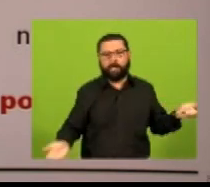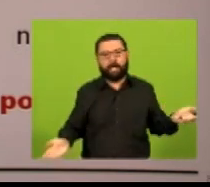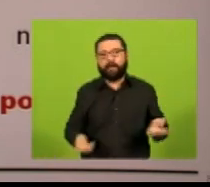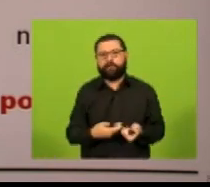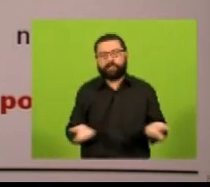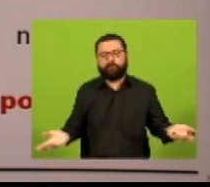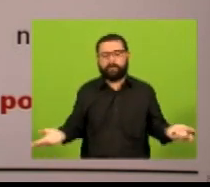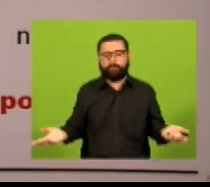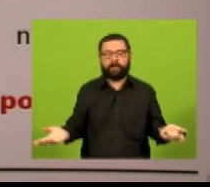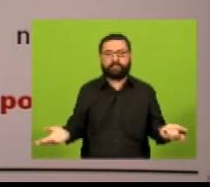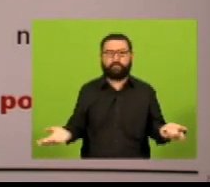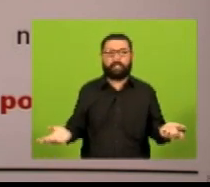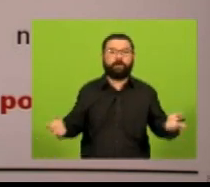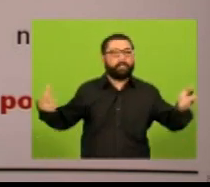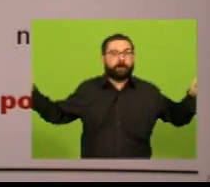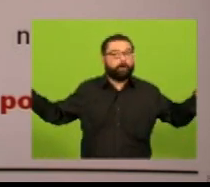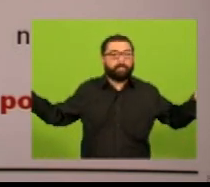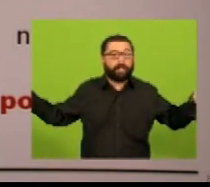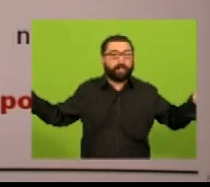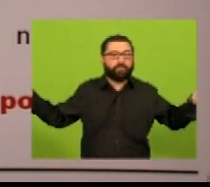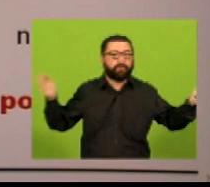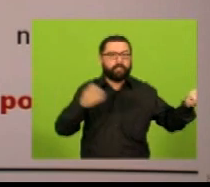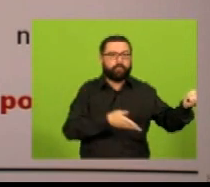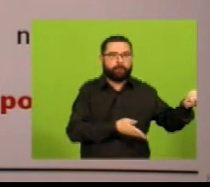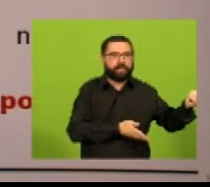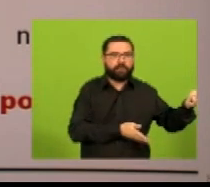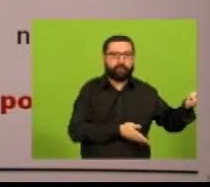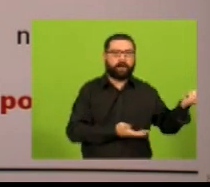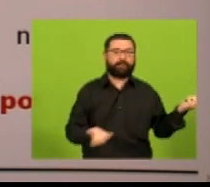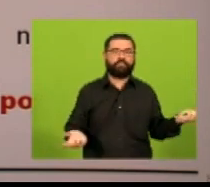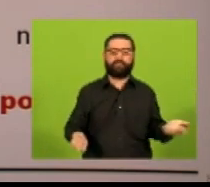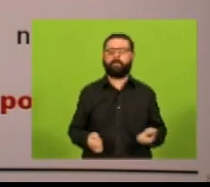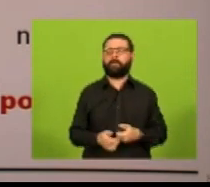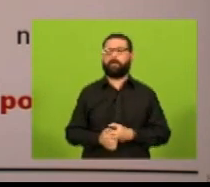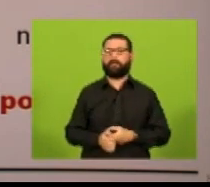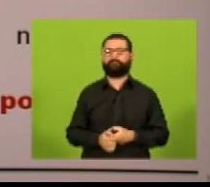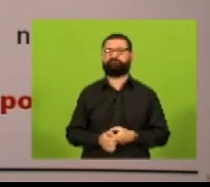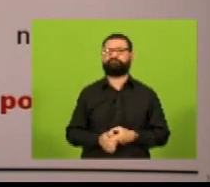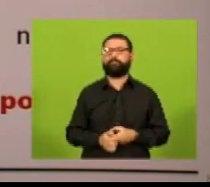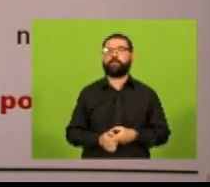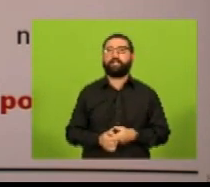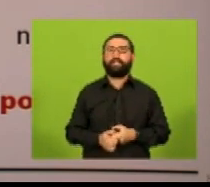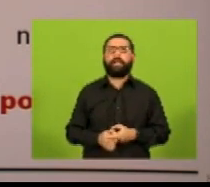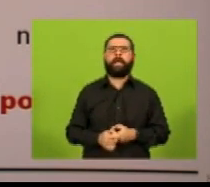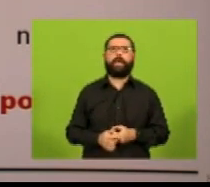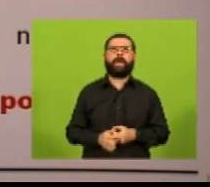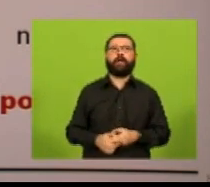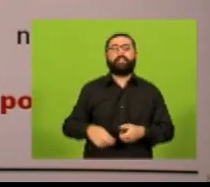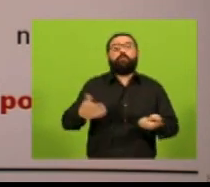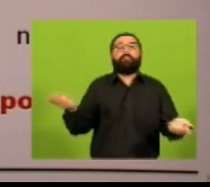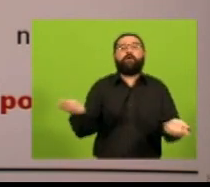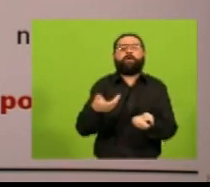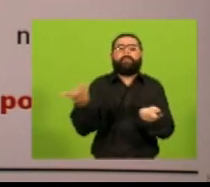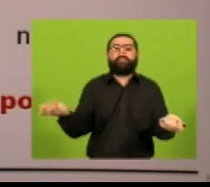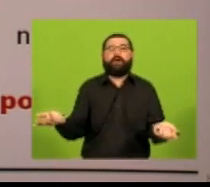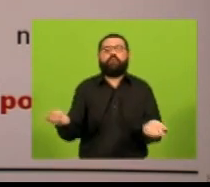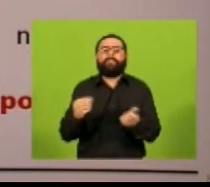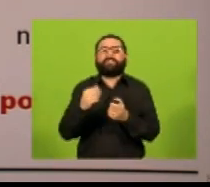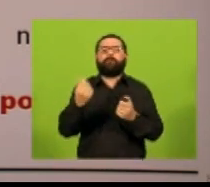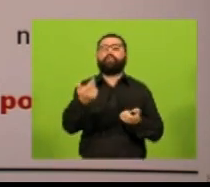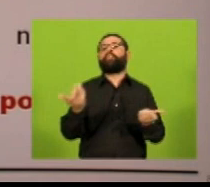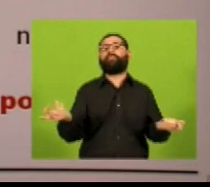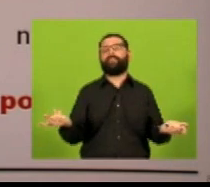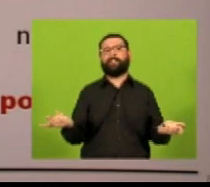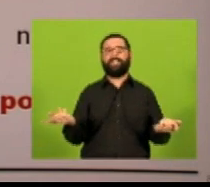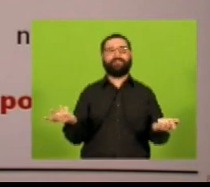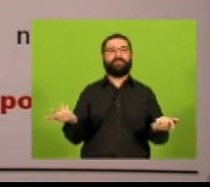ela vai escorregar e você não vai ter aplicação adequada para a gota grande, com a pressão abaixo do recomendado. E qual é o problema da gota